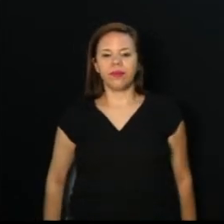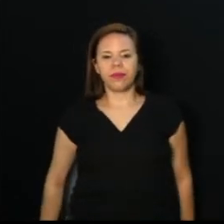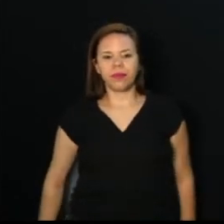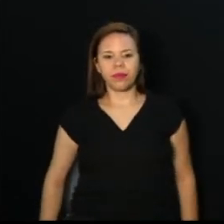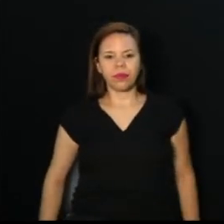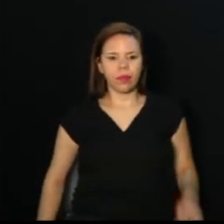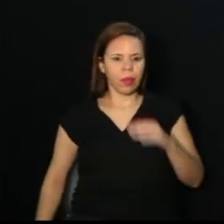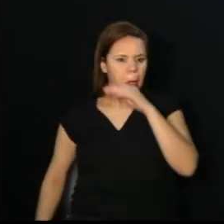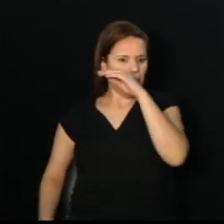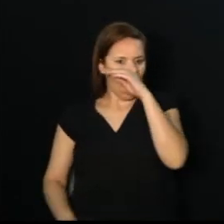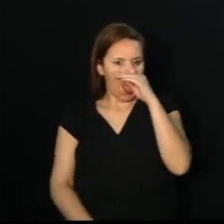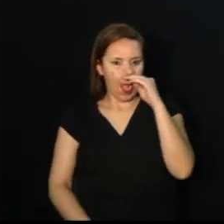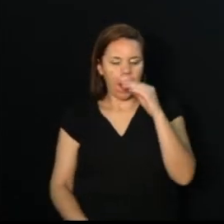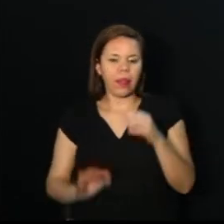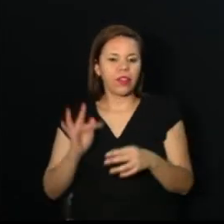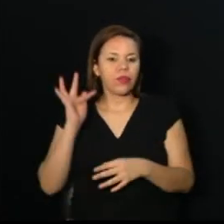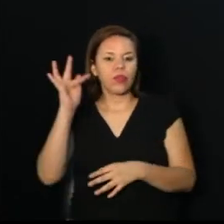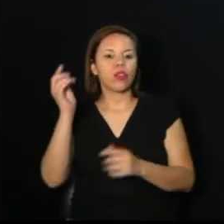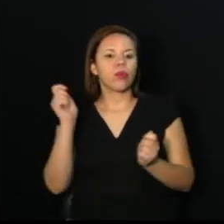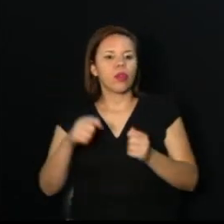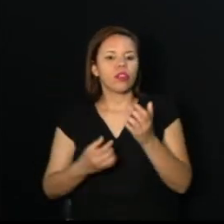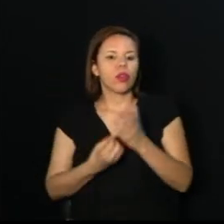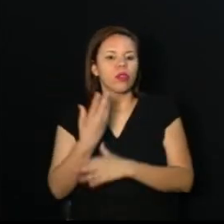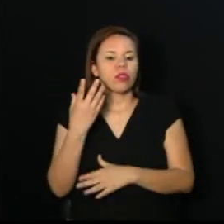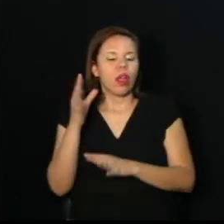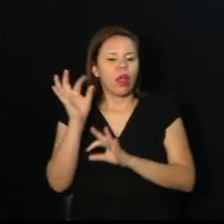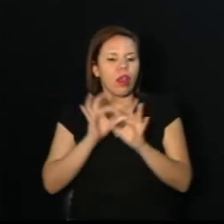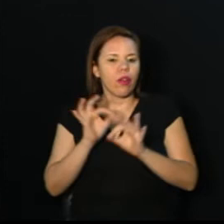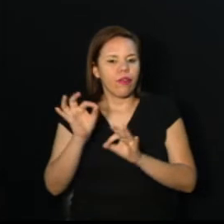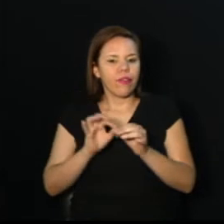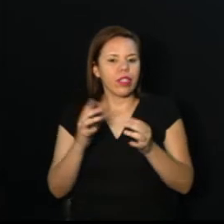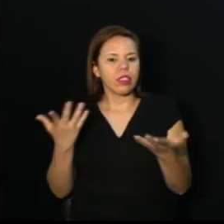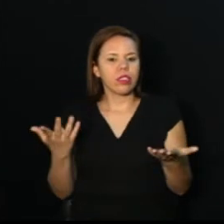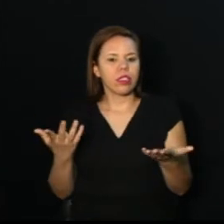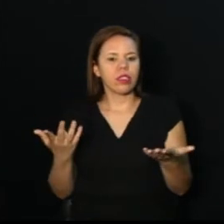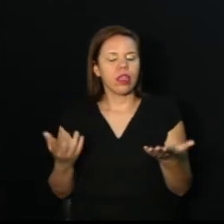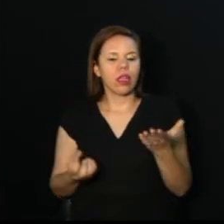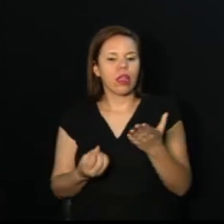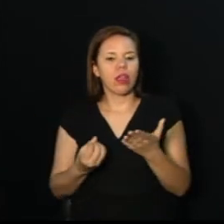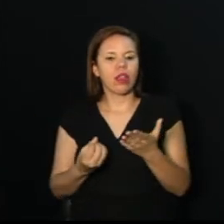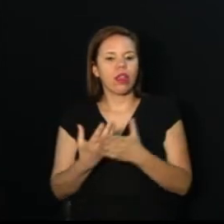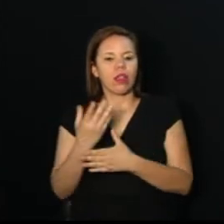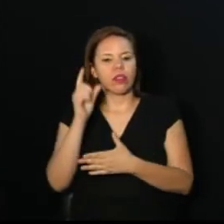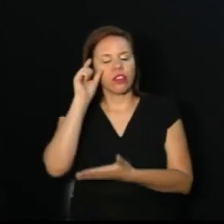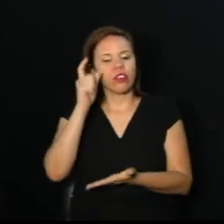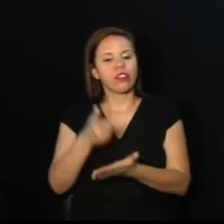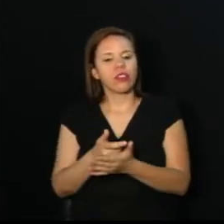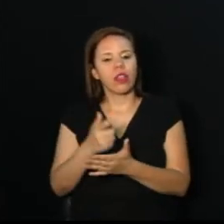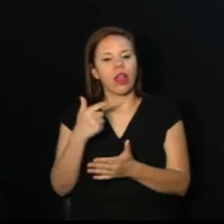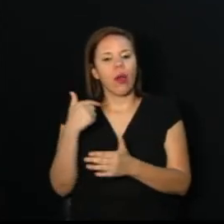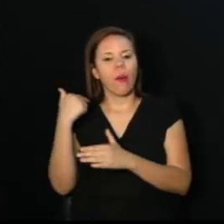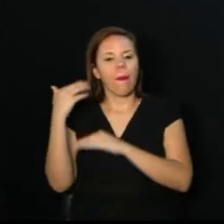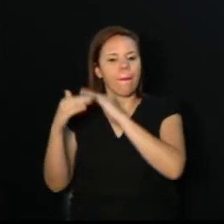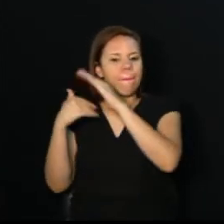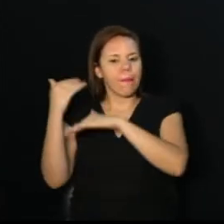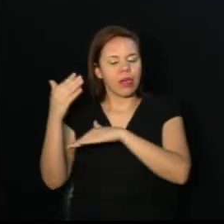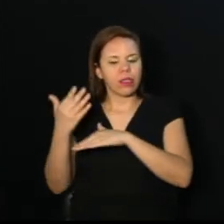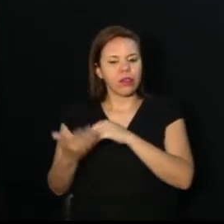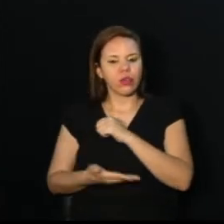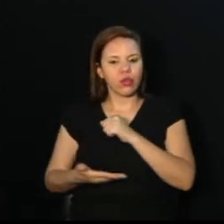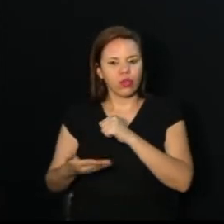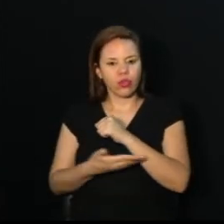Futuras direções que nós podemos levar à dislexia. É um progresso na